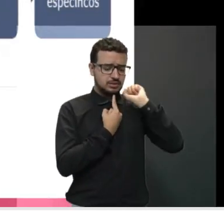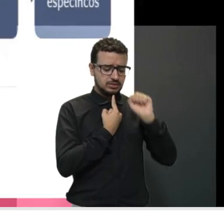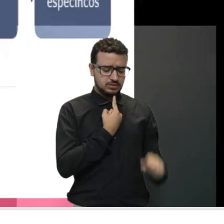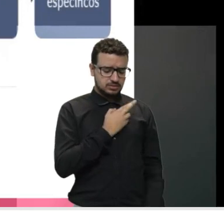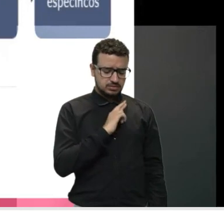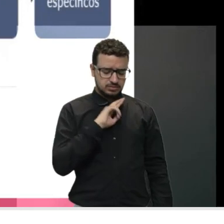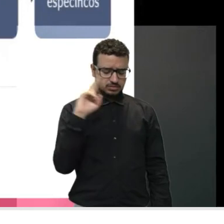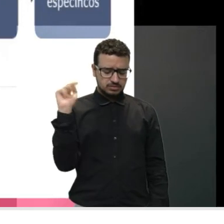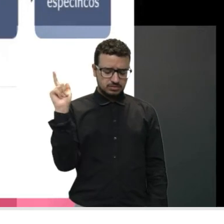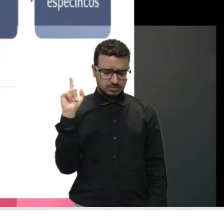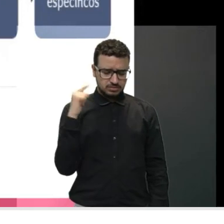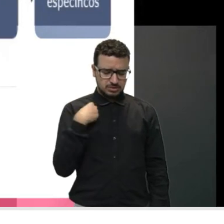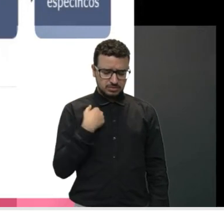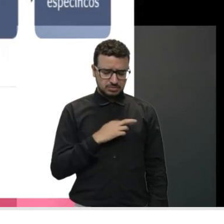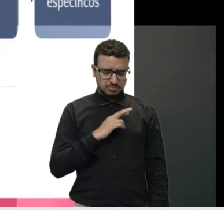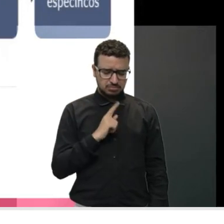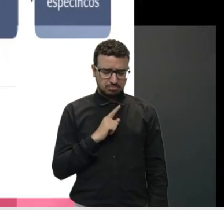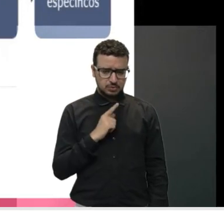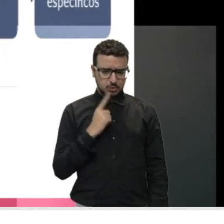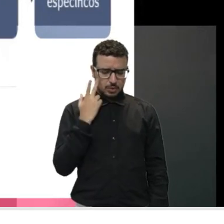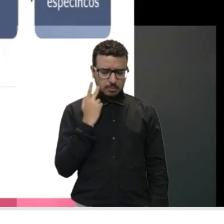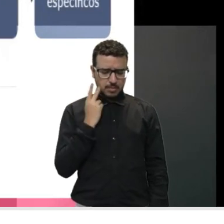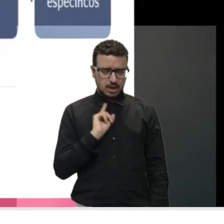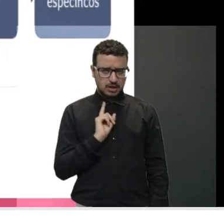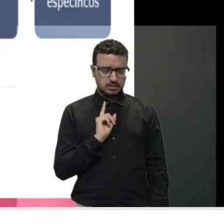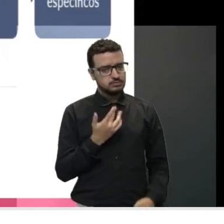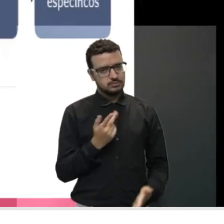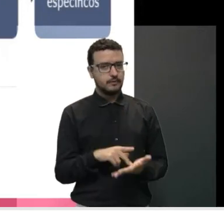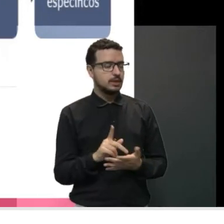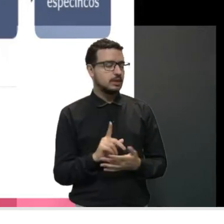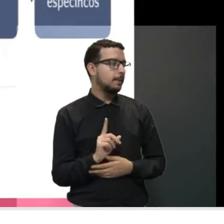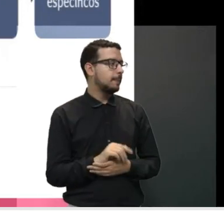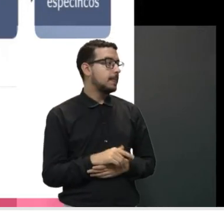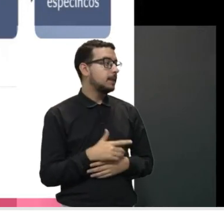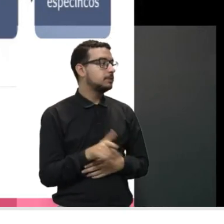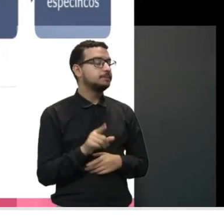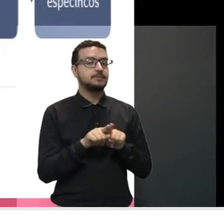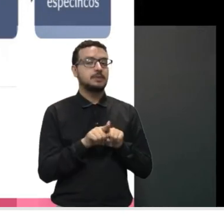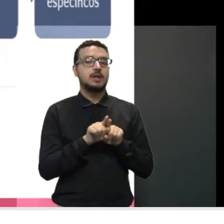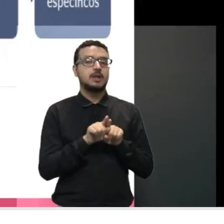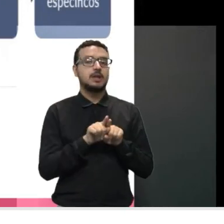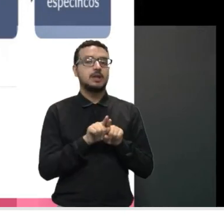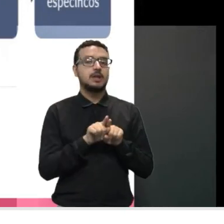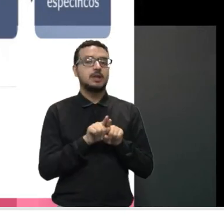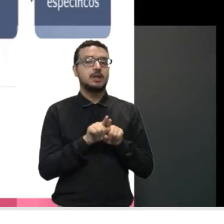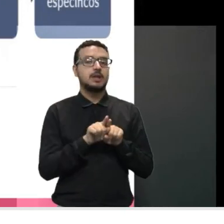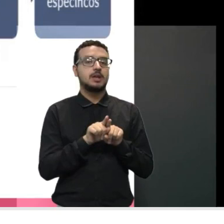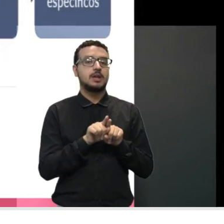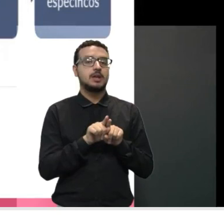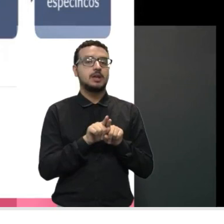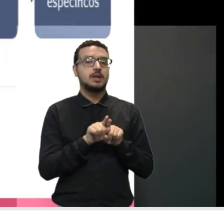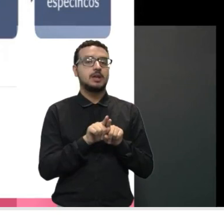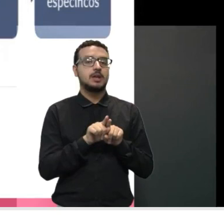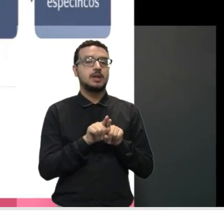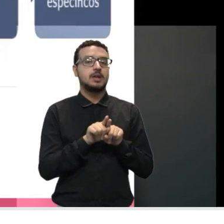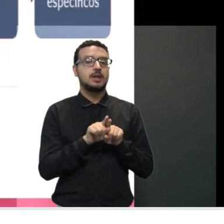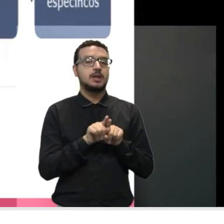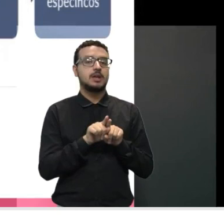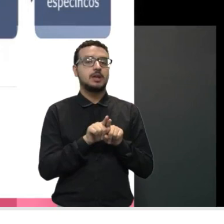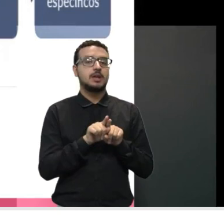surda, precisa estar presente no